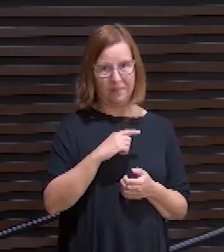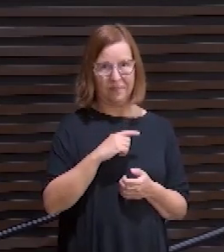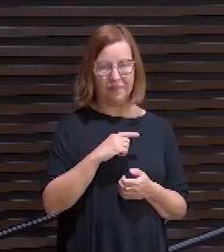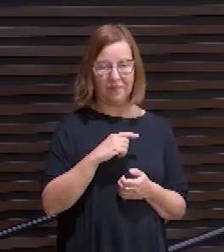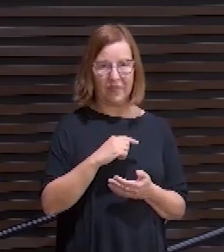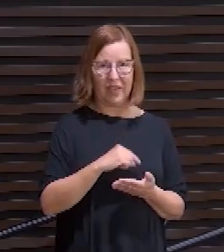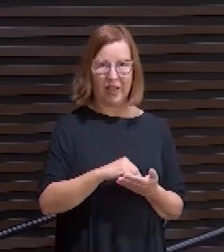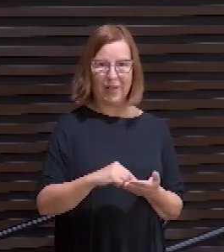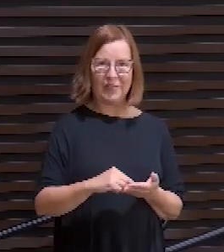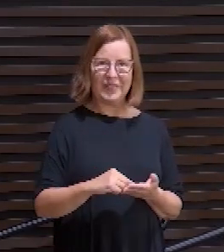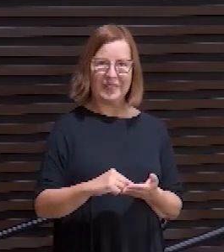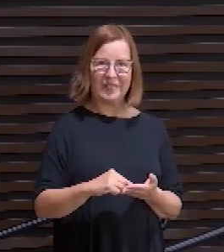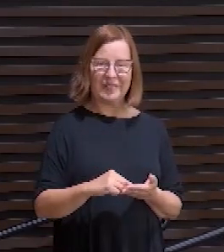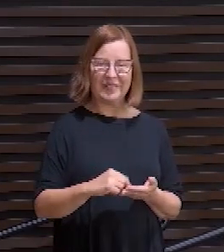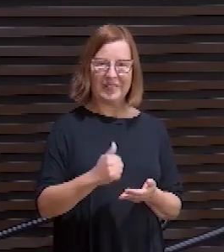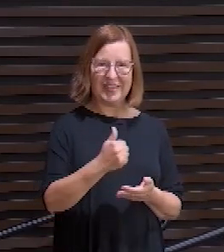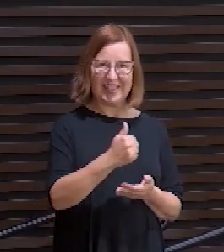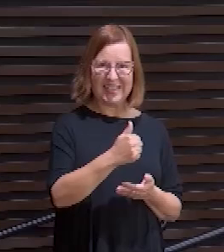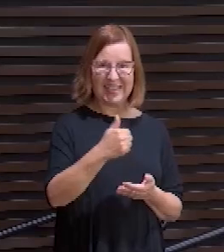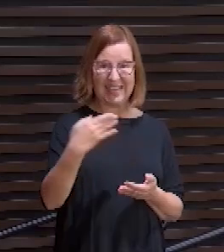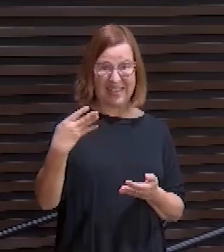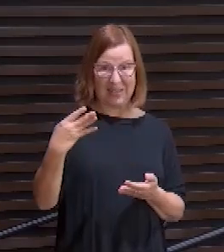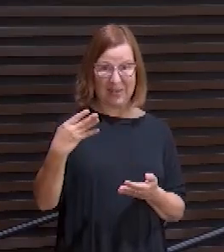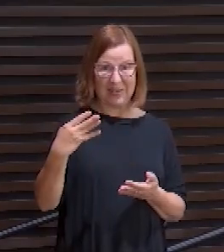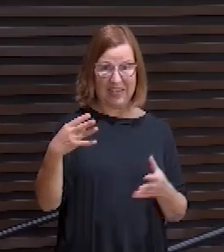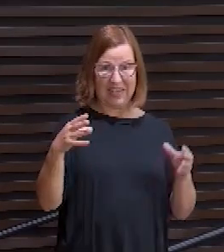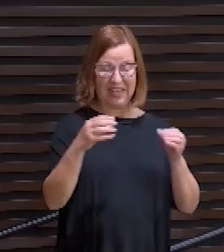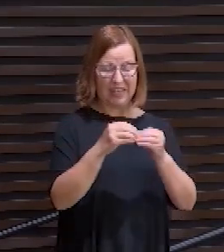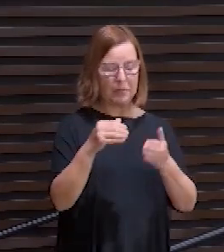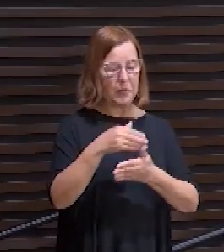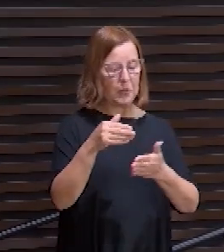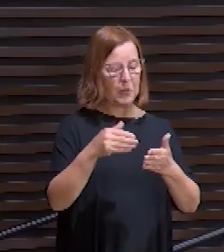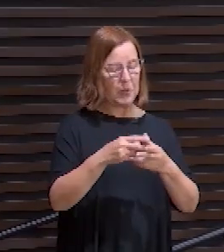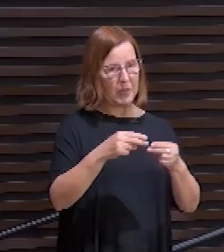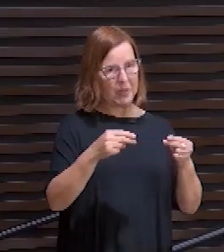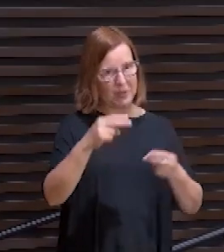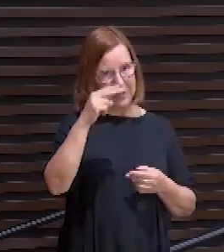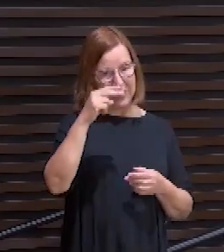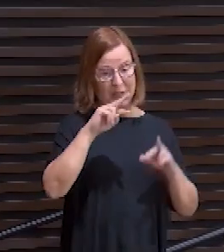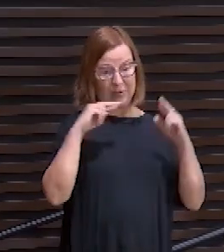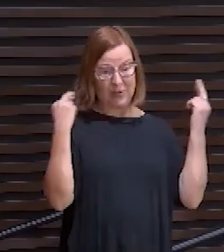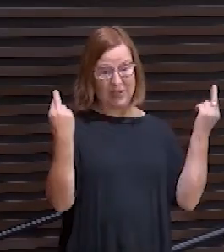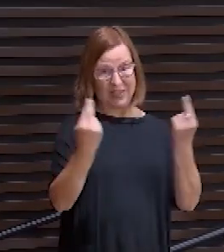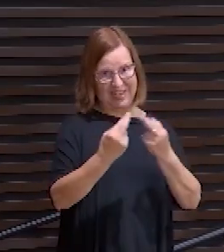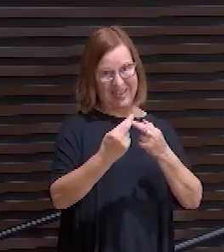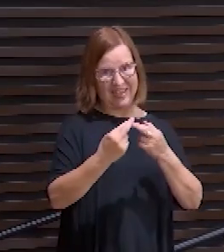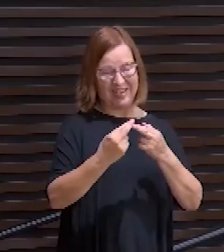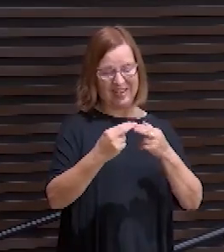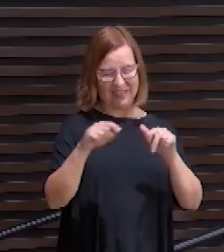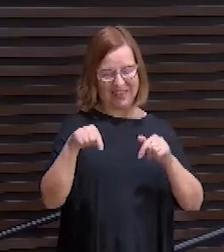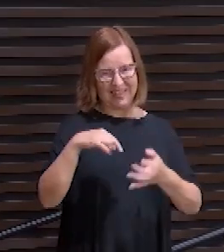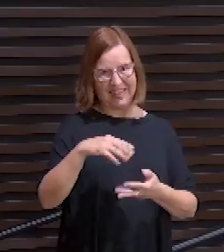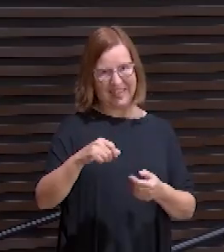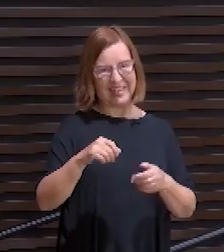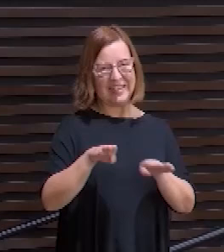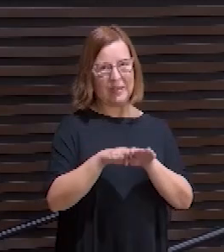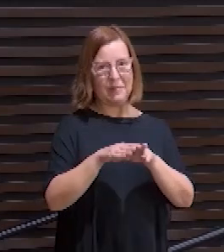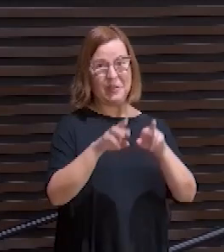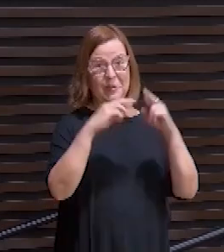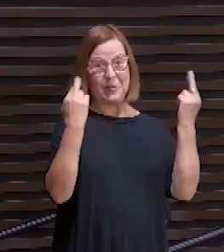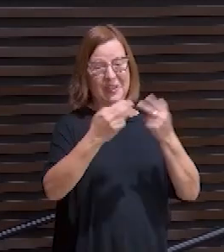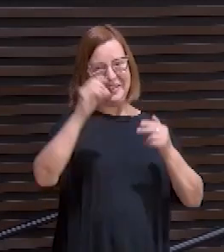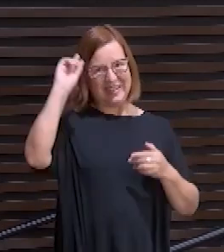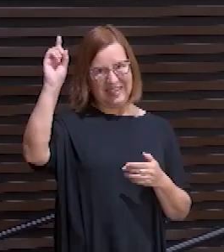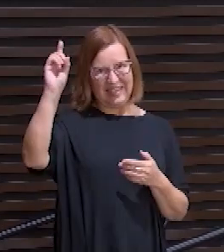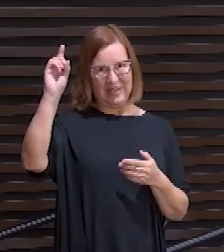versículo 14 é um versículo que resume toda a história dos reinos humanos e do reino de Deus, e eu quero que você leia junto comigo o versículo 14